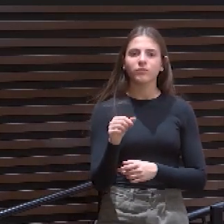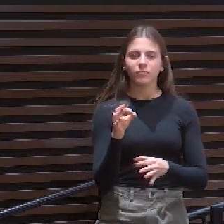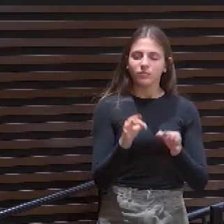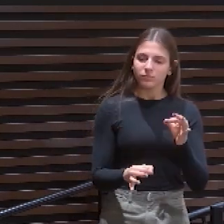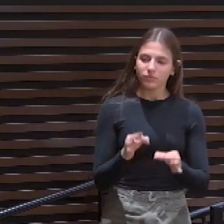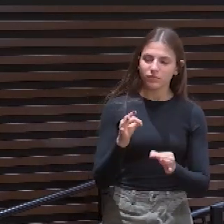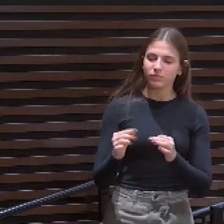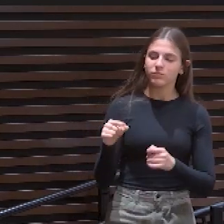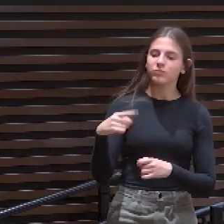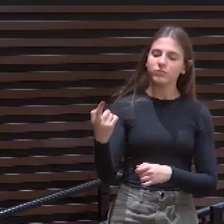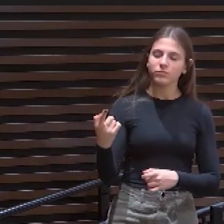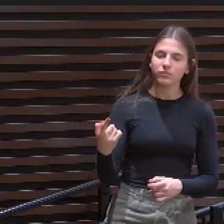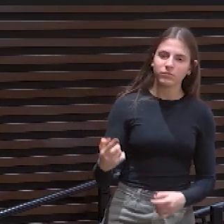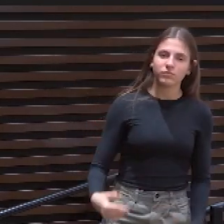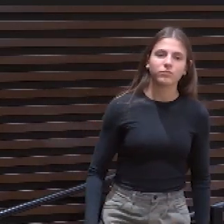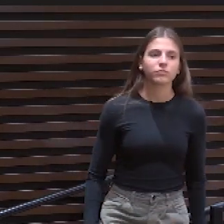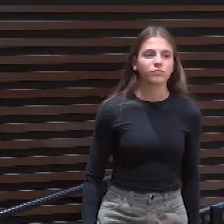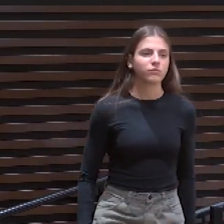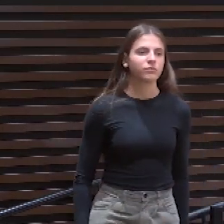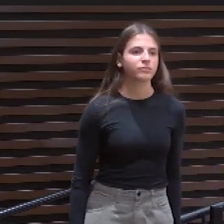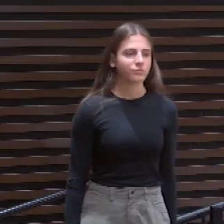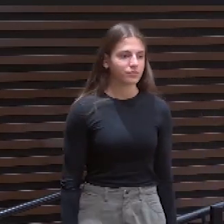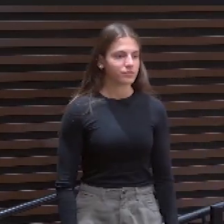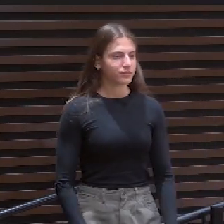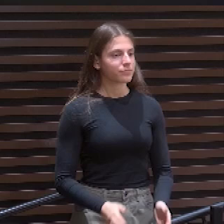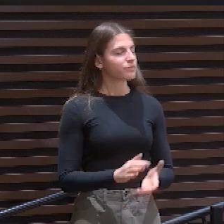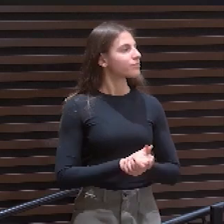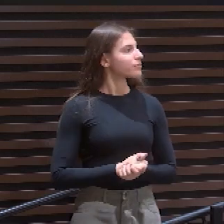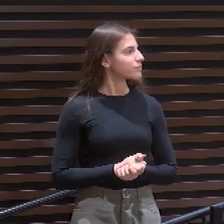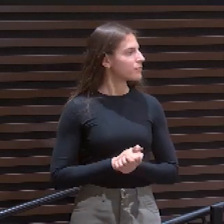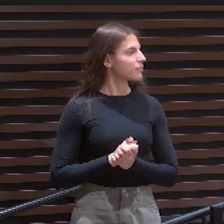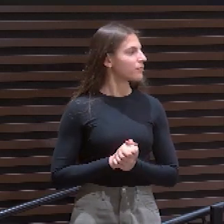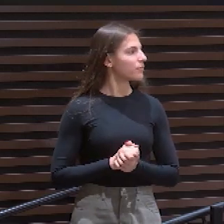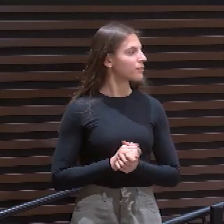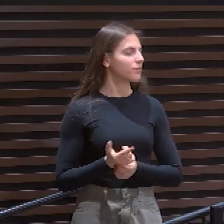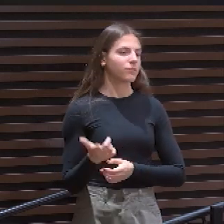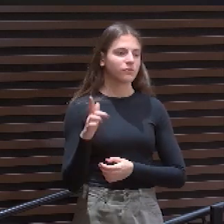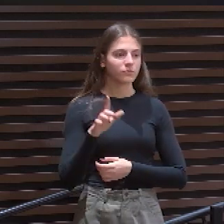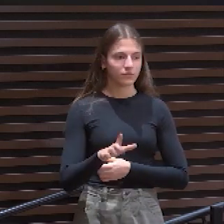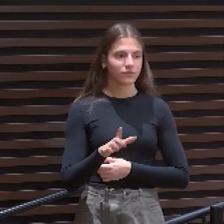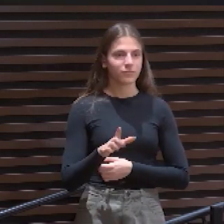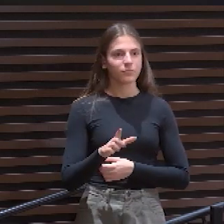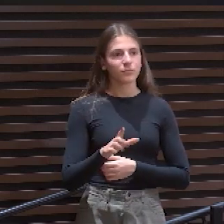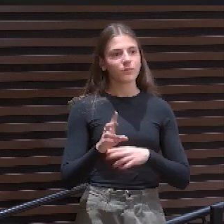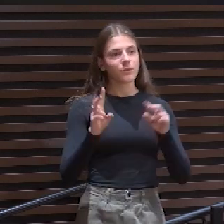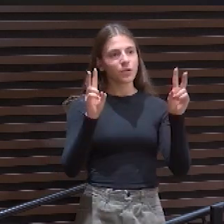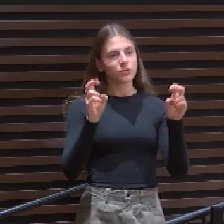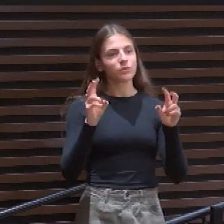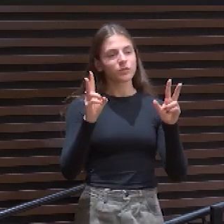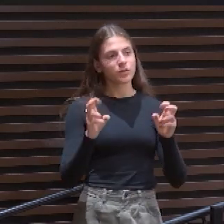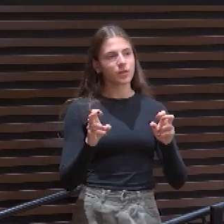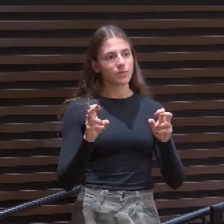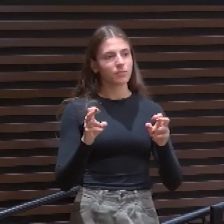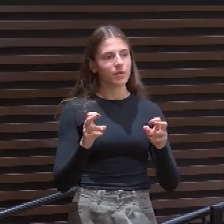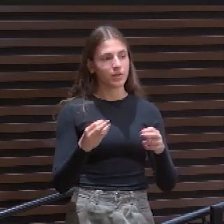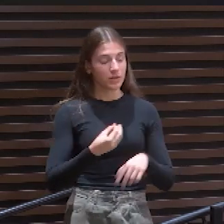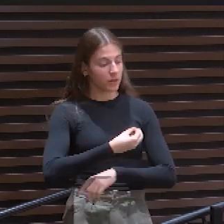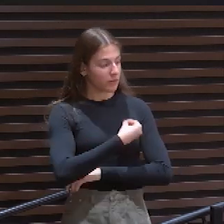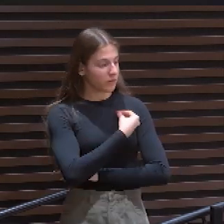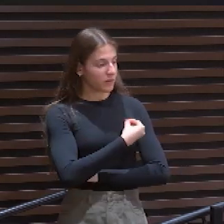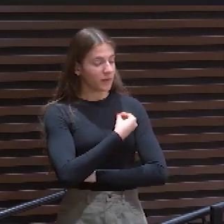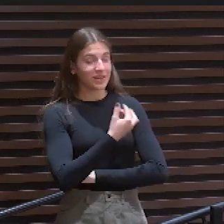que julgas o próximo? Volto então com a questão existencialista. Falo, logo falo